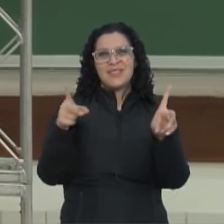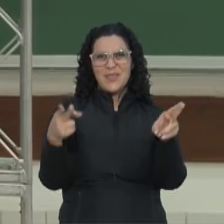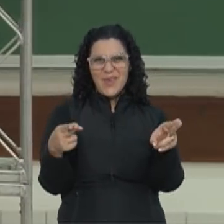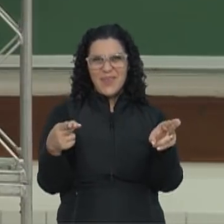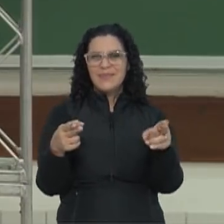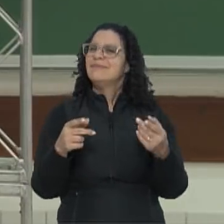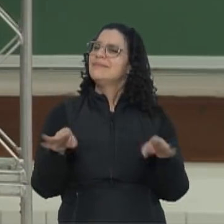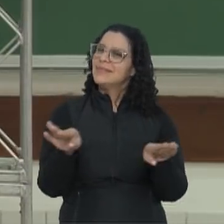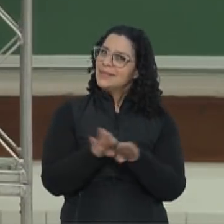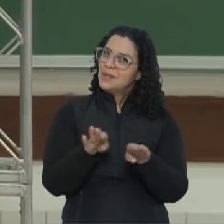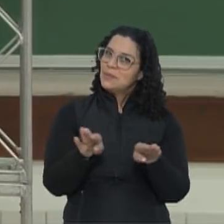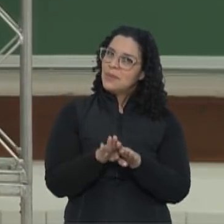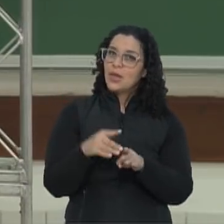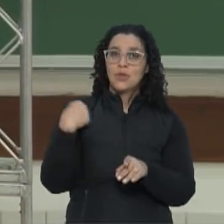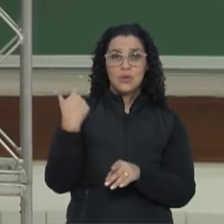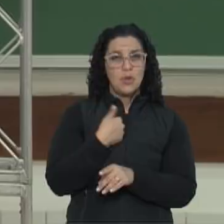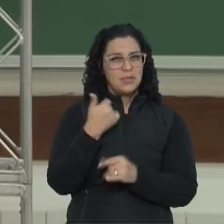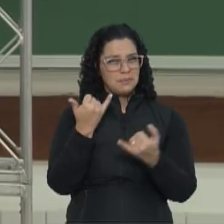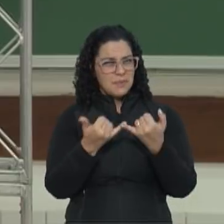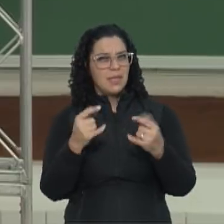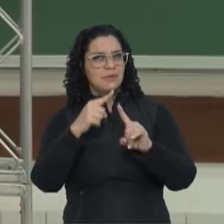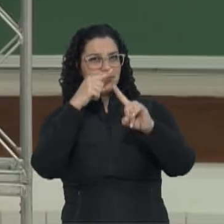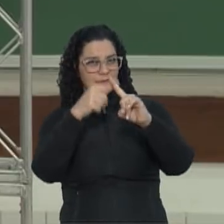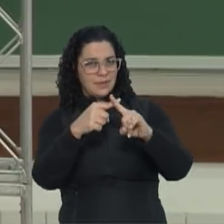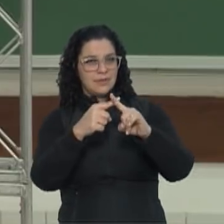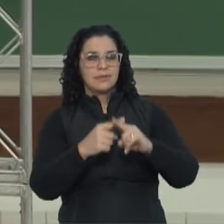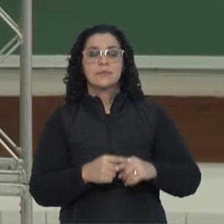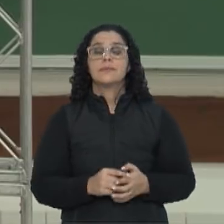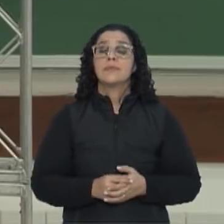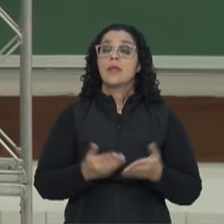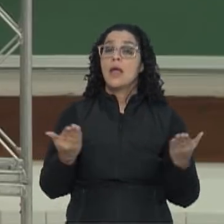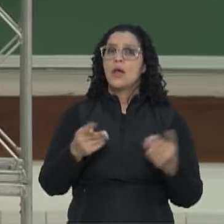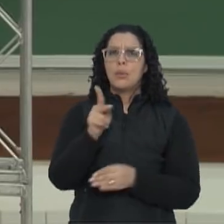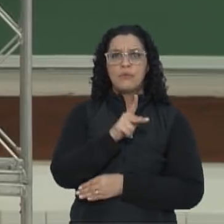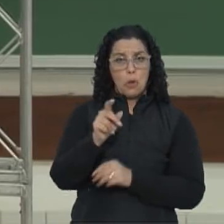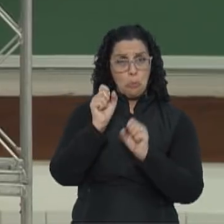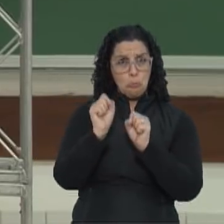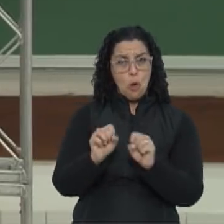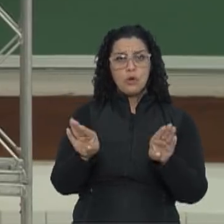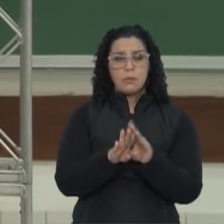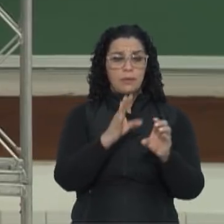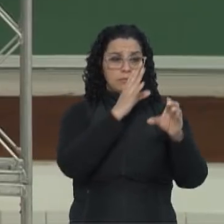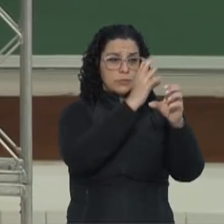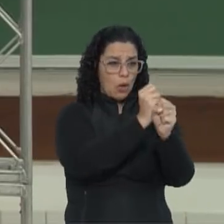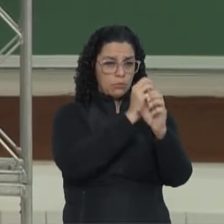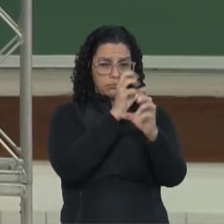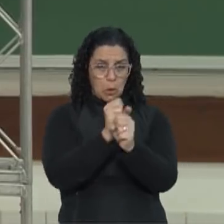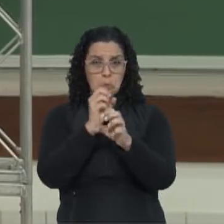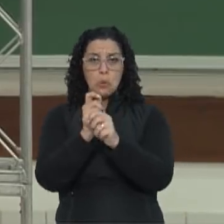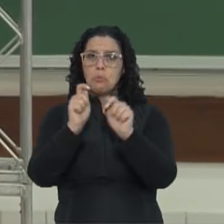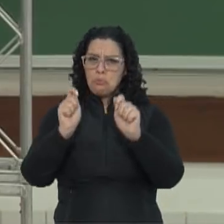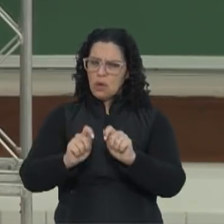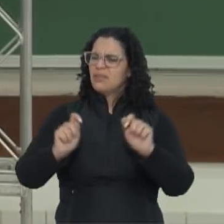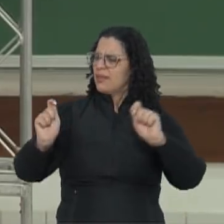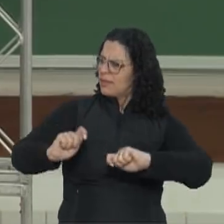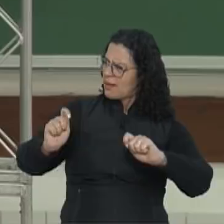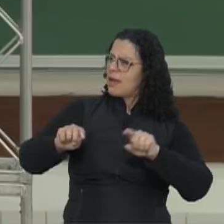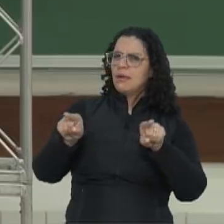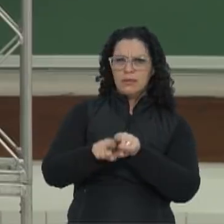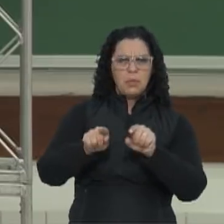então eu tenho uma ideia de multiplicação. Ah, professora, mas eu posso usar adição? Pode, sem problema nenhum.